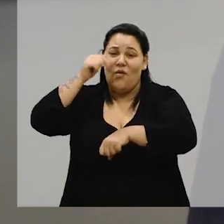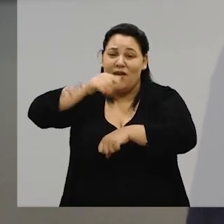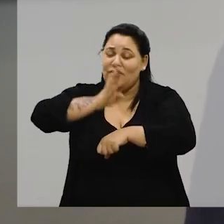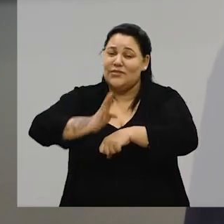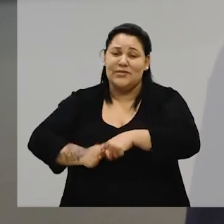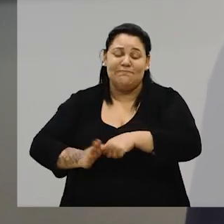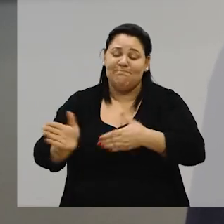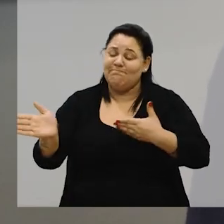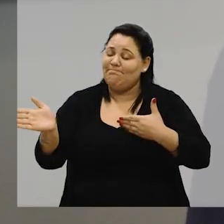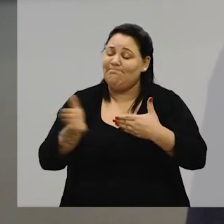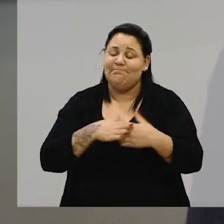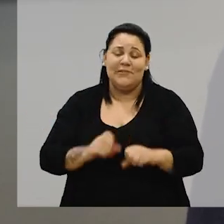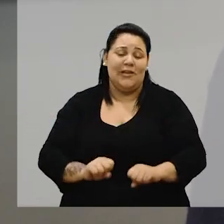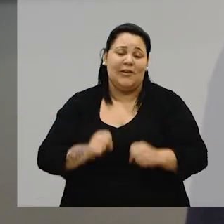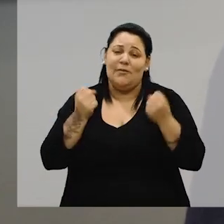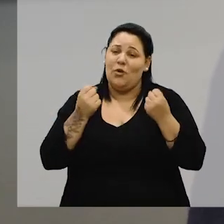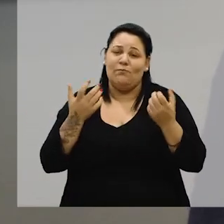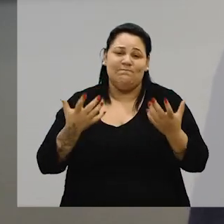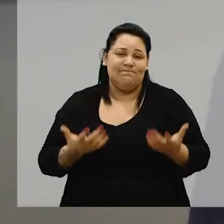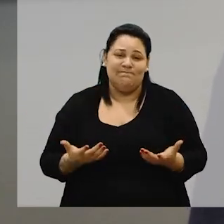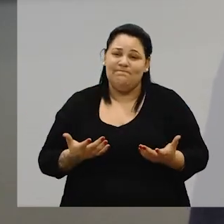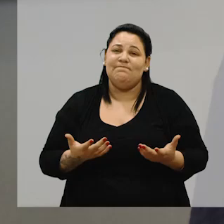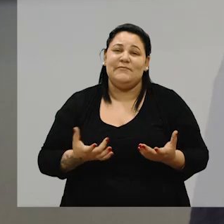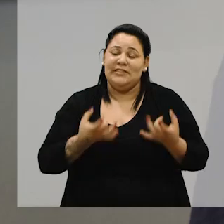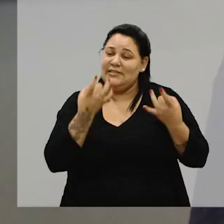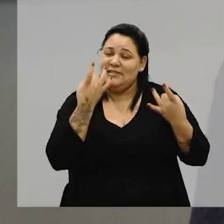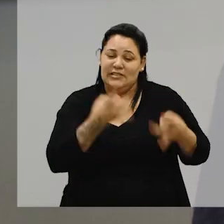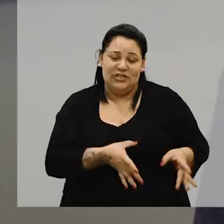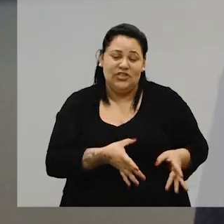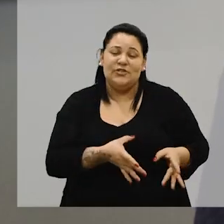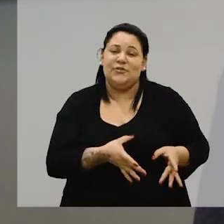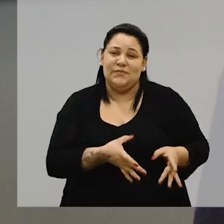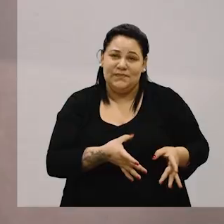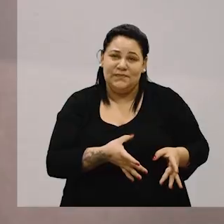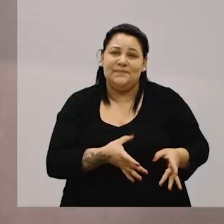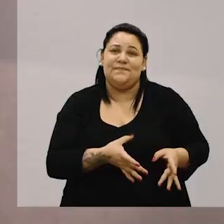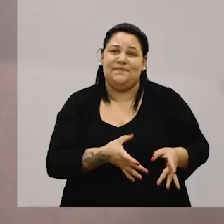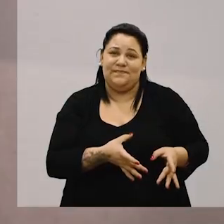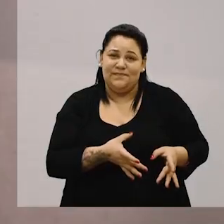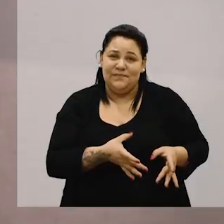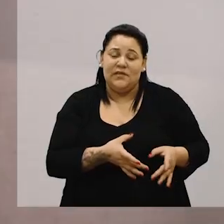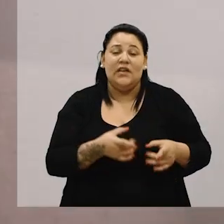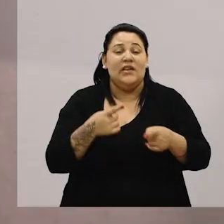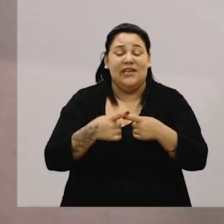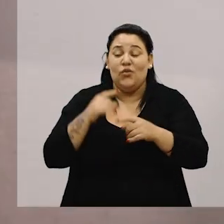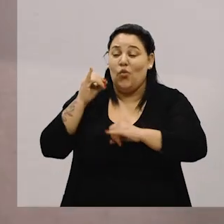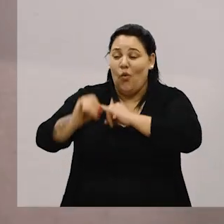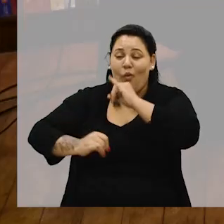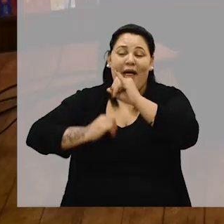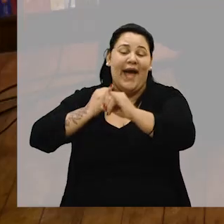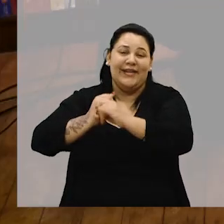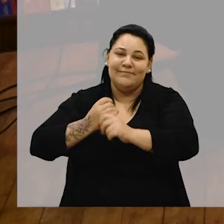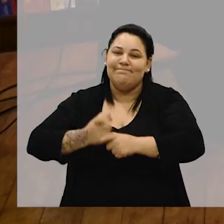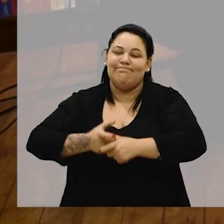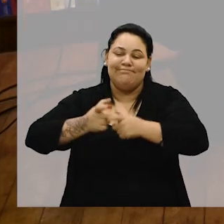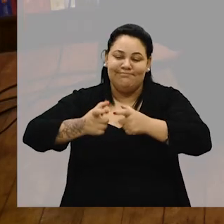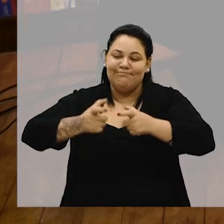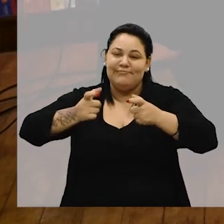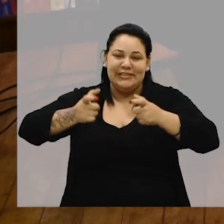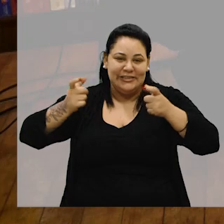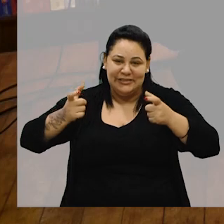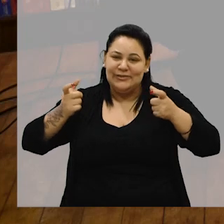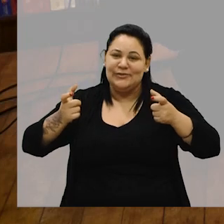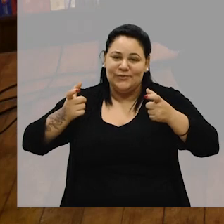Brasil, né, estão praticamente inexistindo. A plataforma online, né? A plataforma online ela